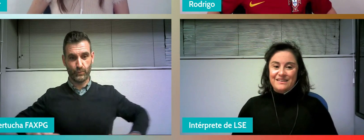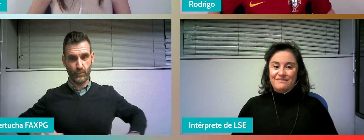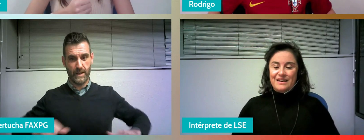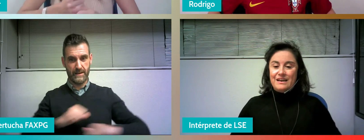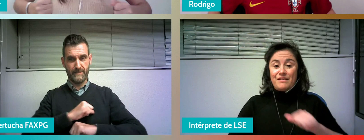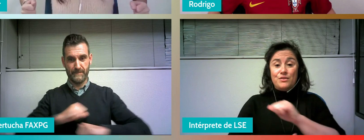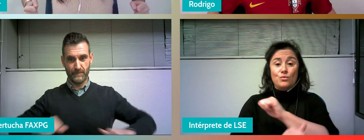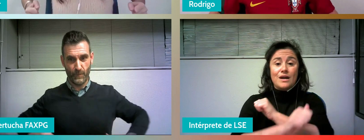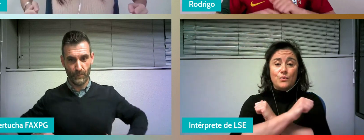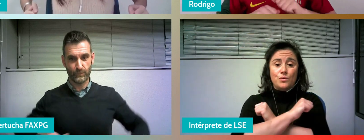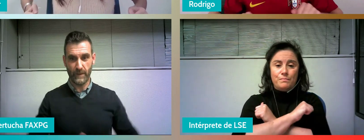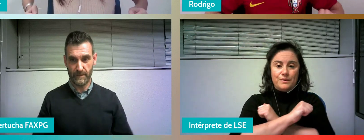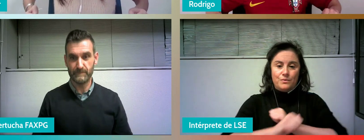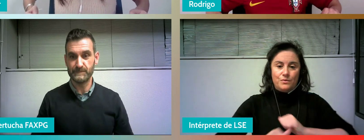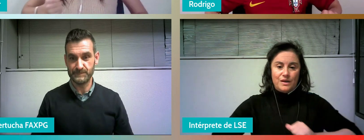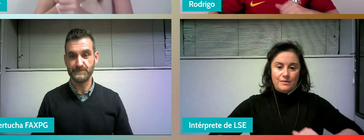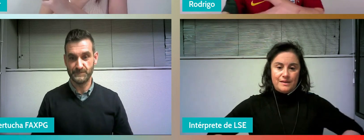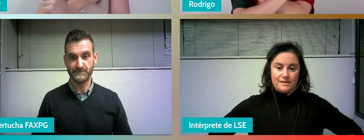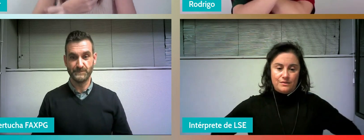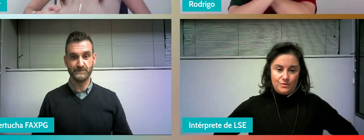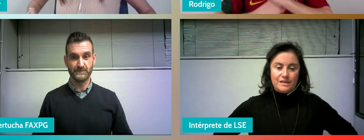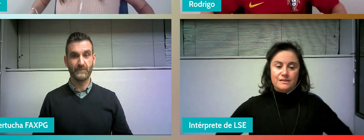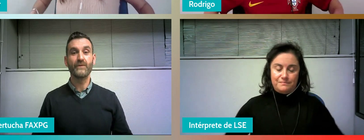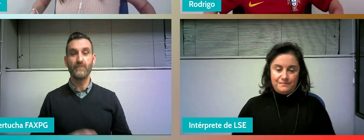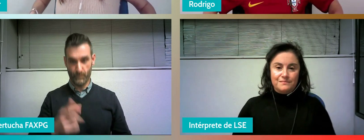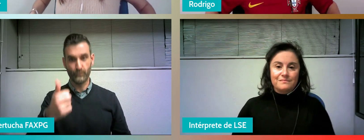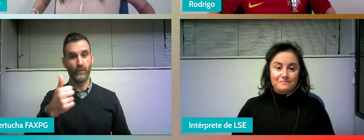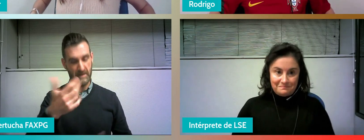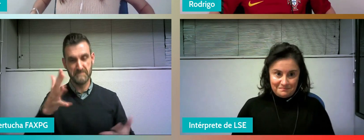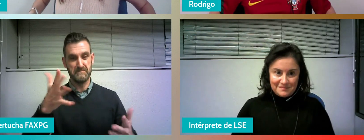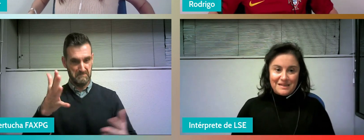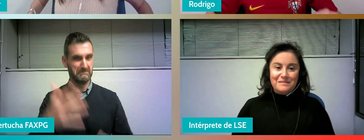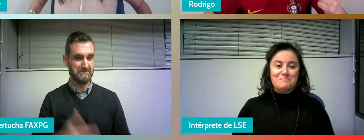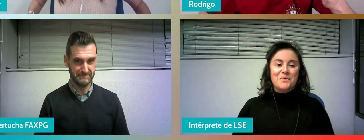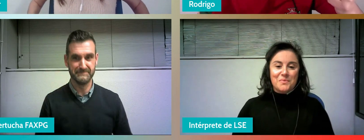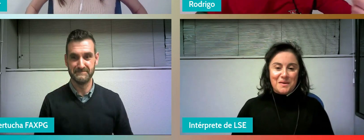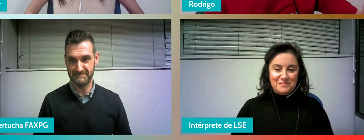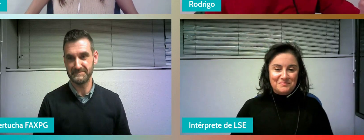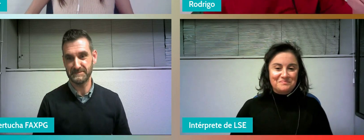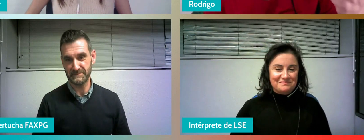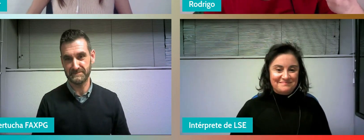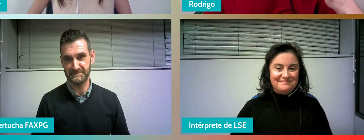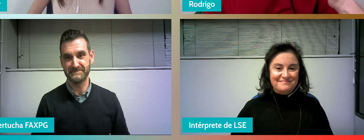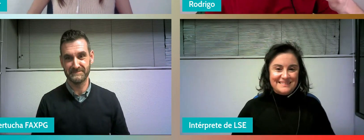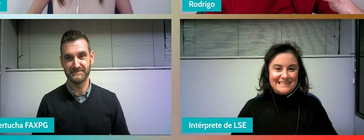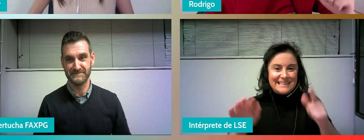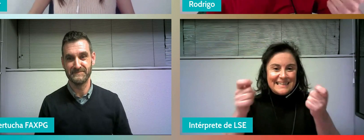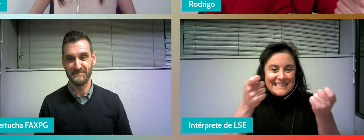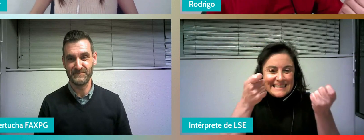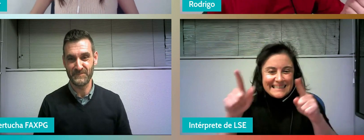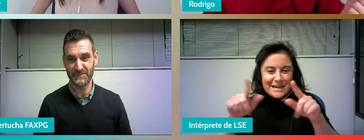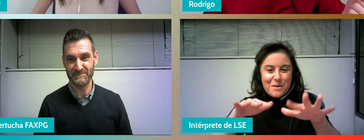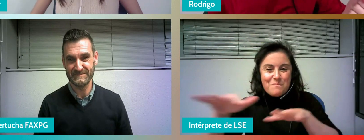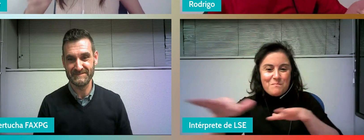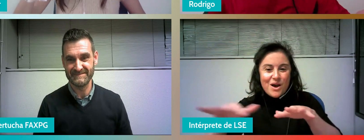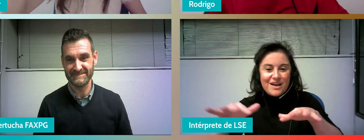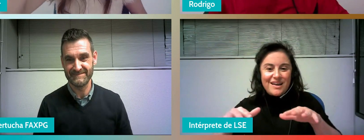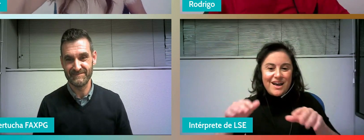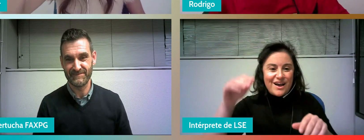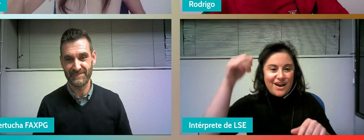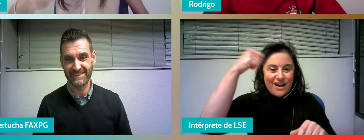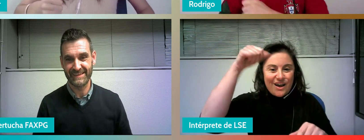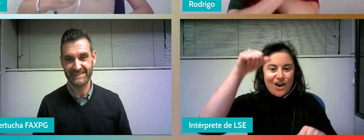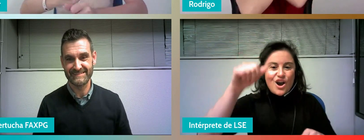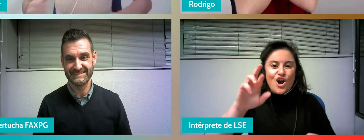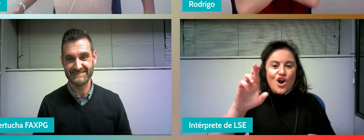Así. Facendo unha cruz, pero baixando... Ah. Olha, é parecido com o movimento que o Ronaldo faz quando